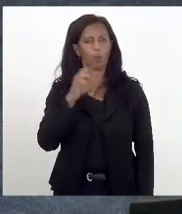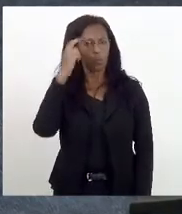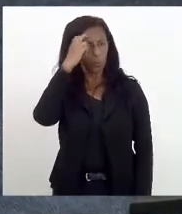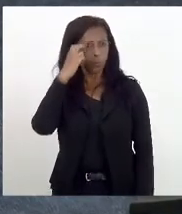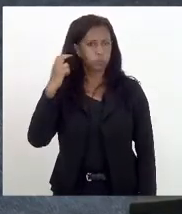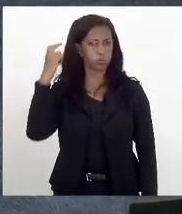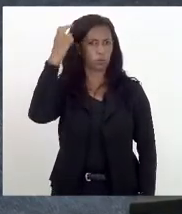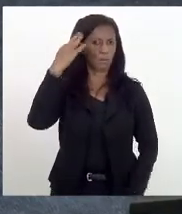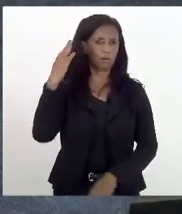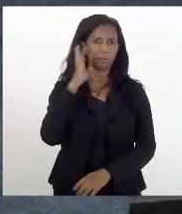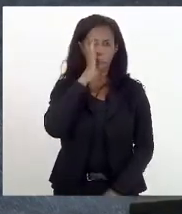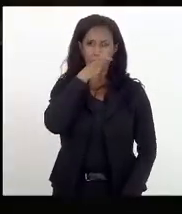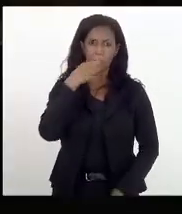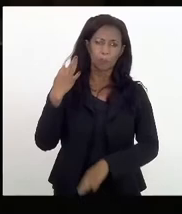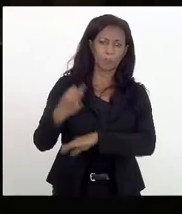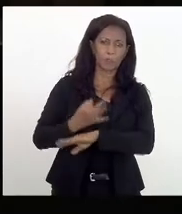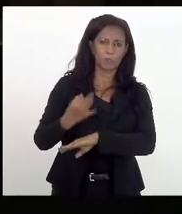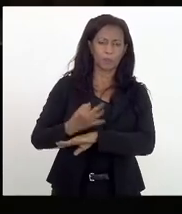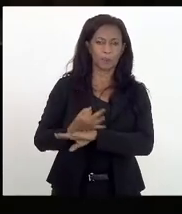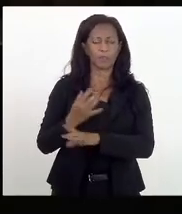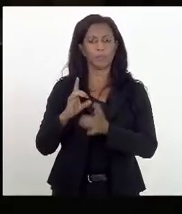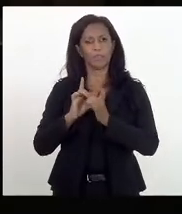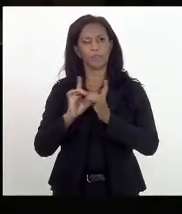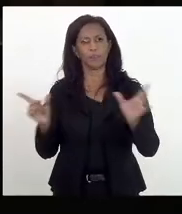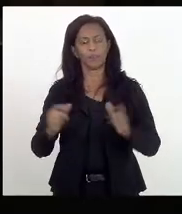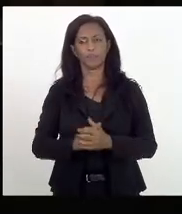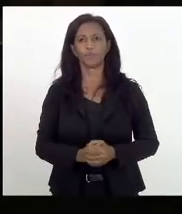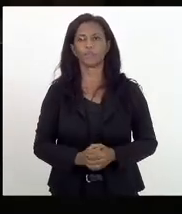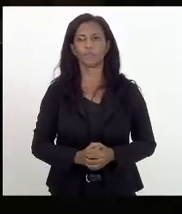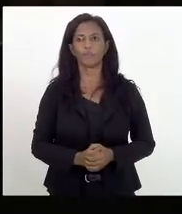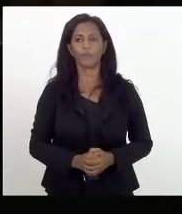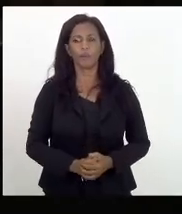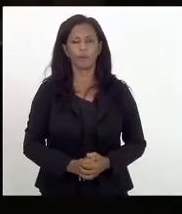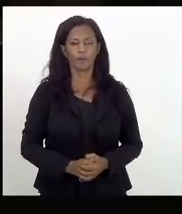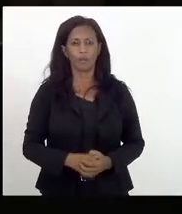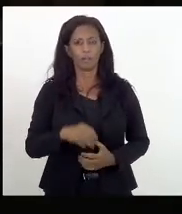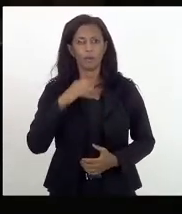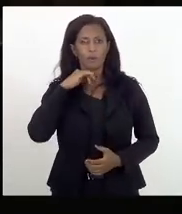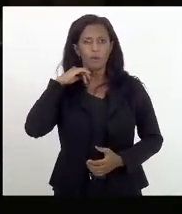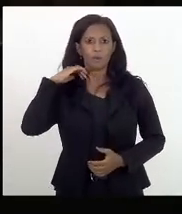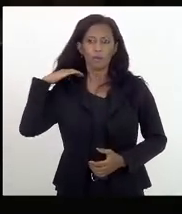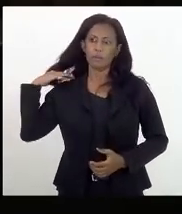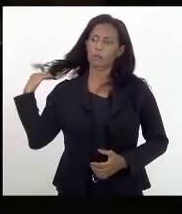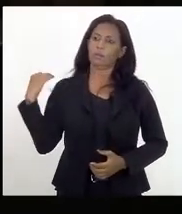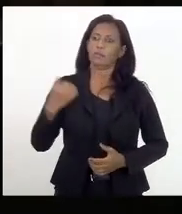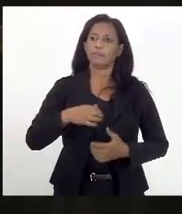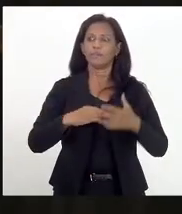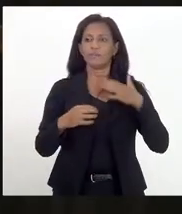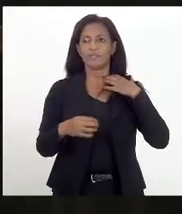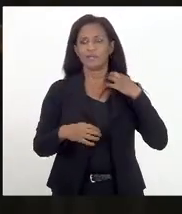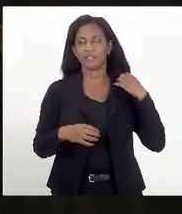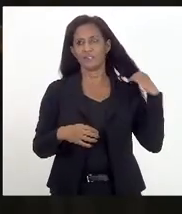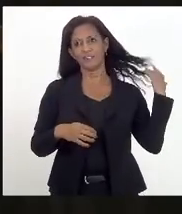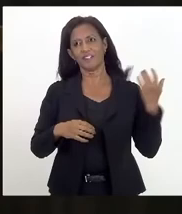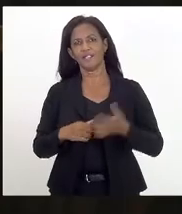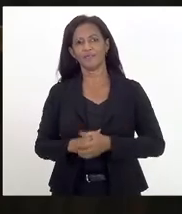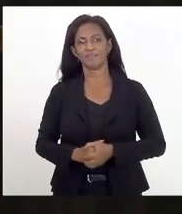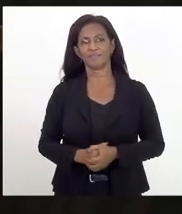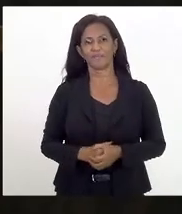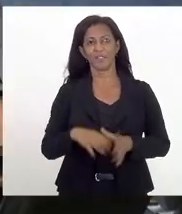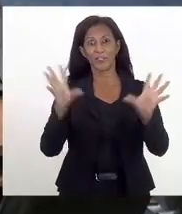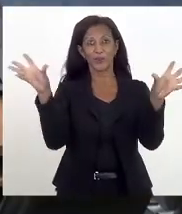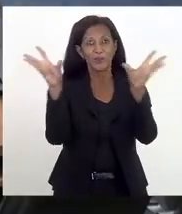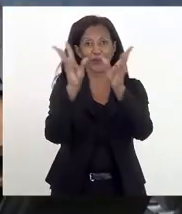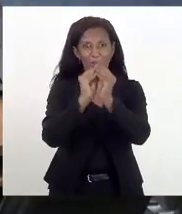da Resistência democrática do Obrigado Deputado o casamento então eu pediria para concluir porque ainda tem mais um inscrito